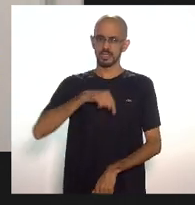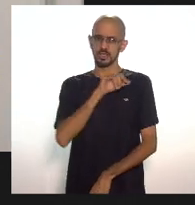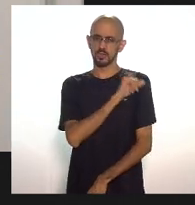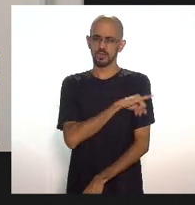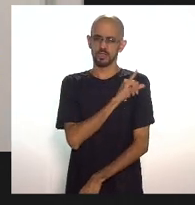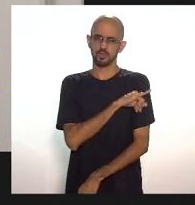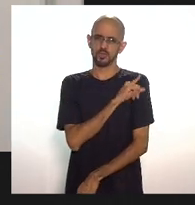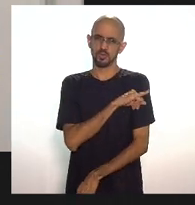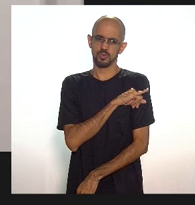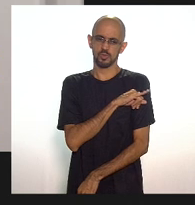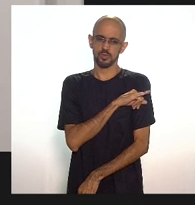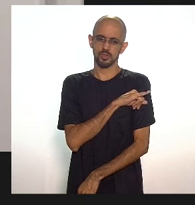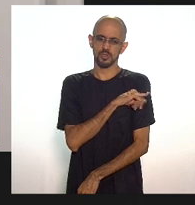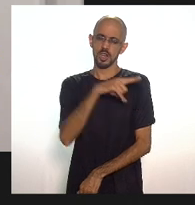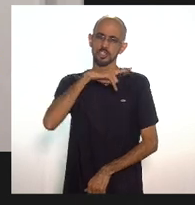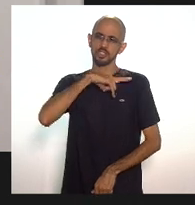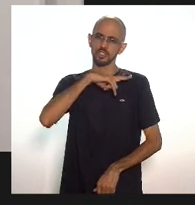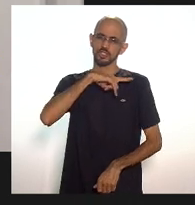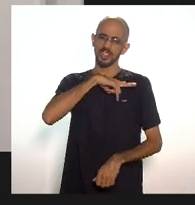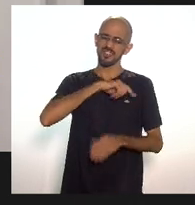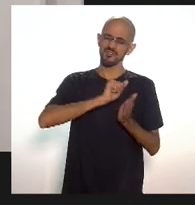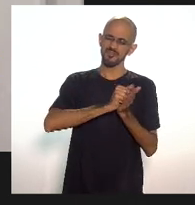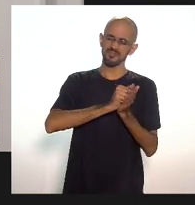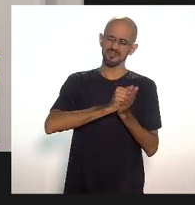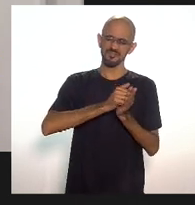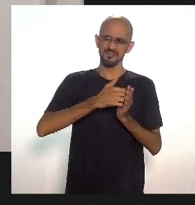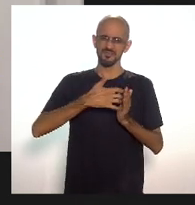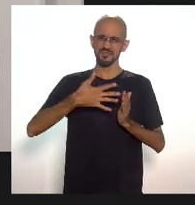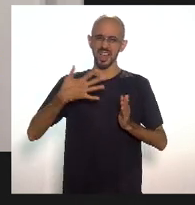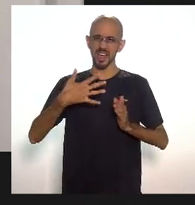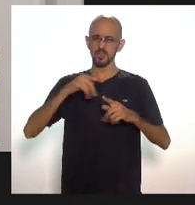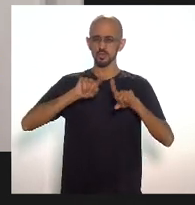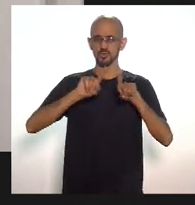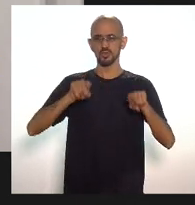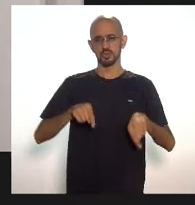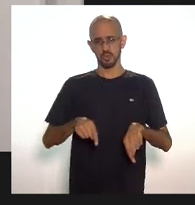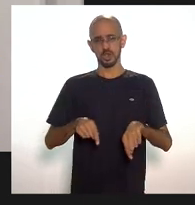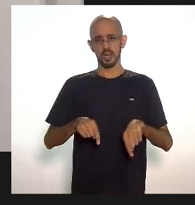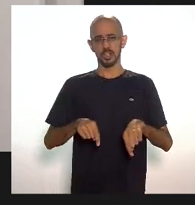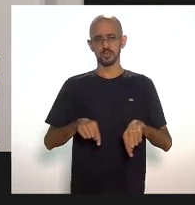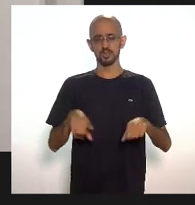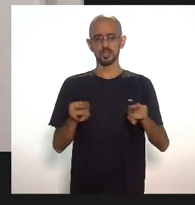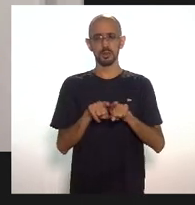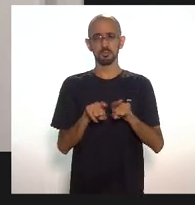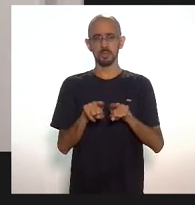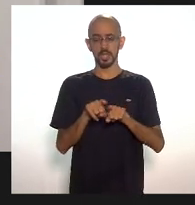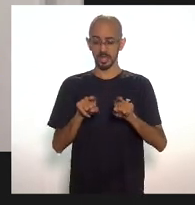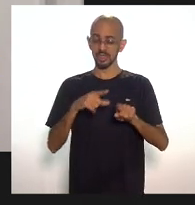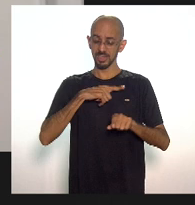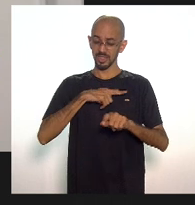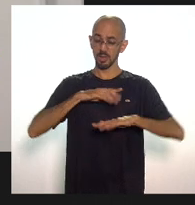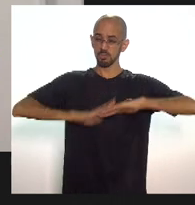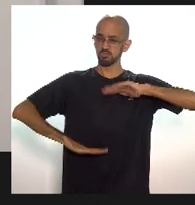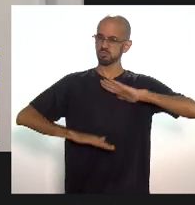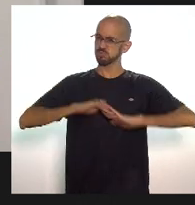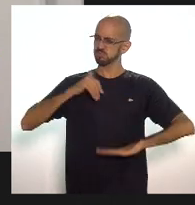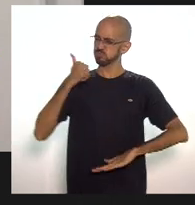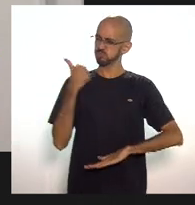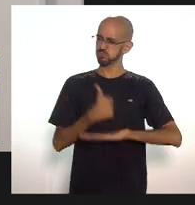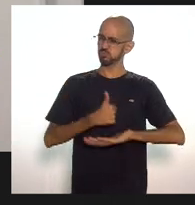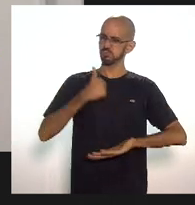e um número elevadíssimo, não é, de trabalhadores, muito capacitados